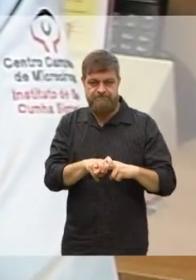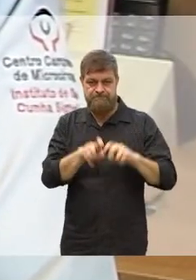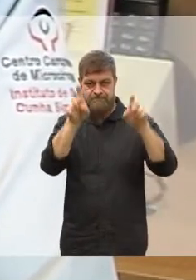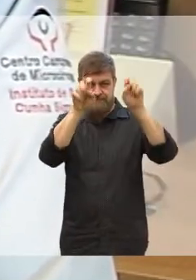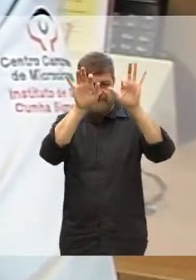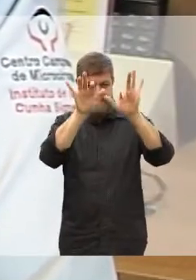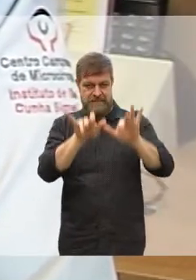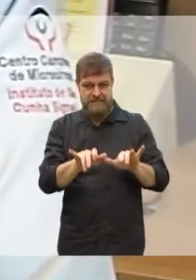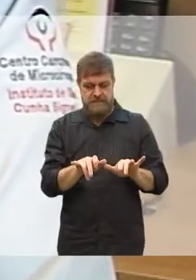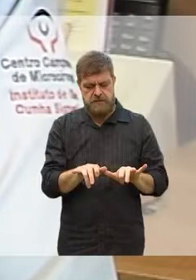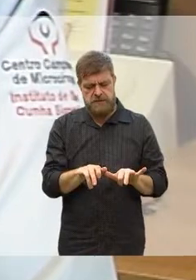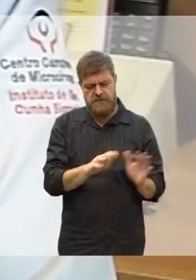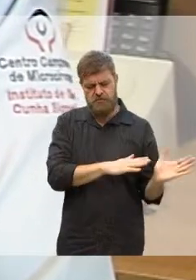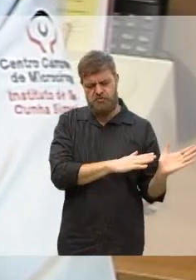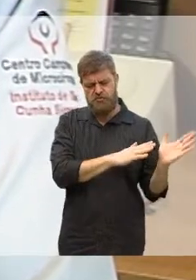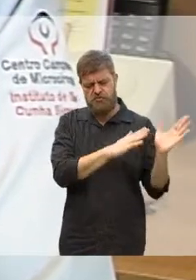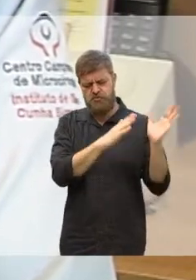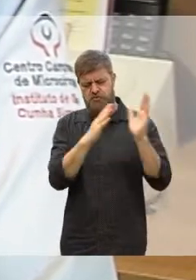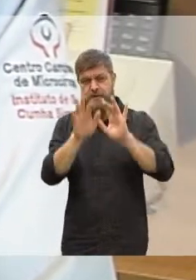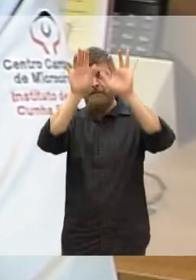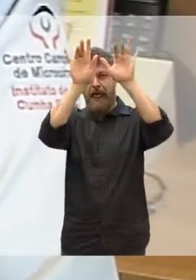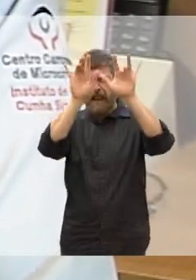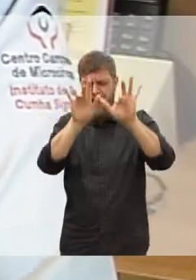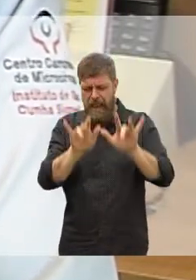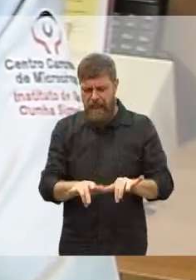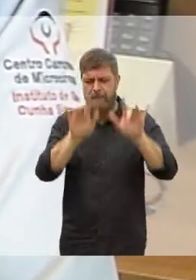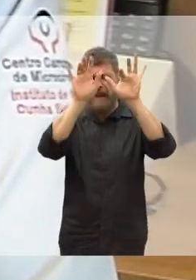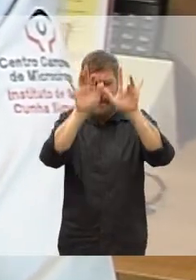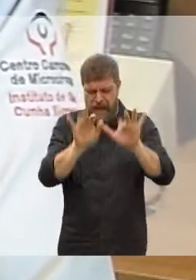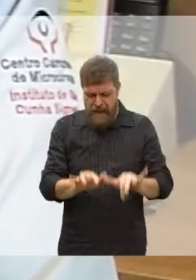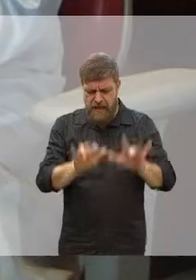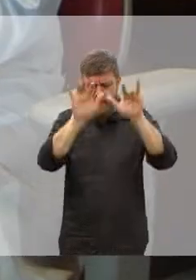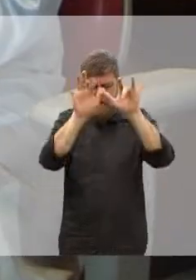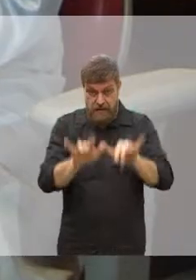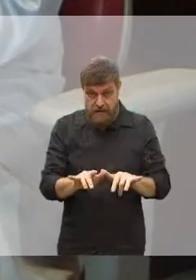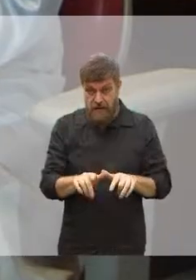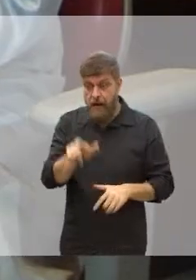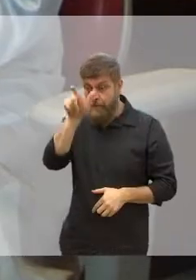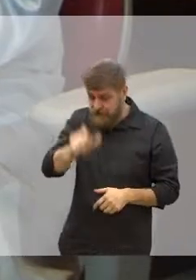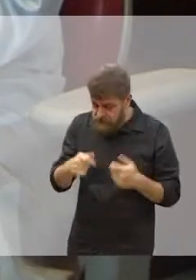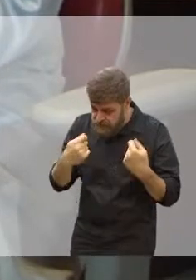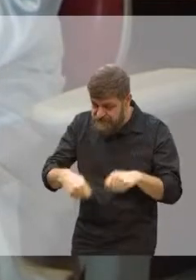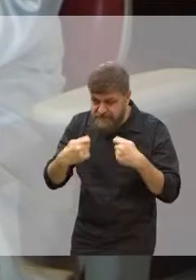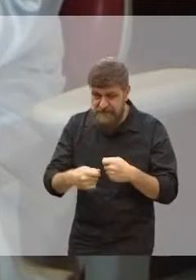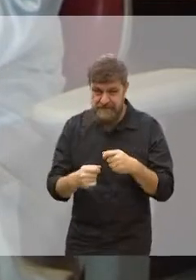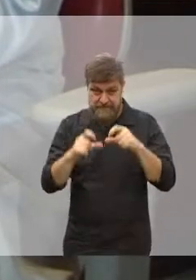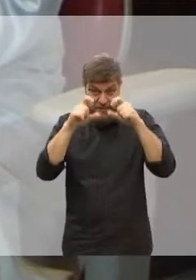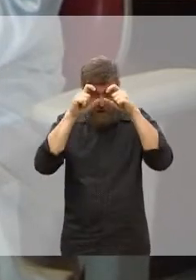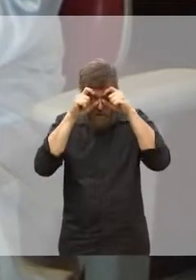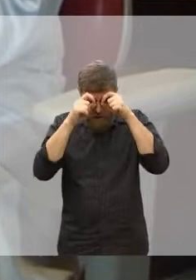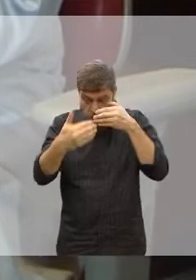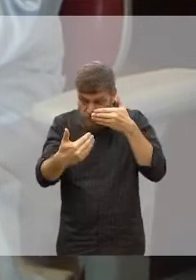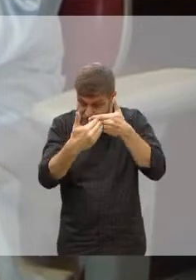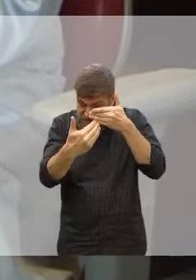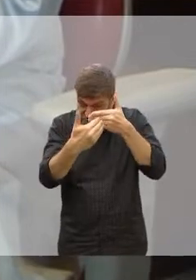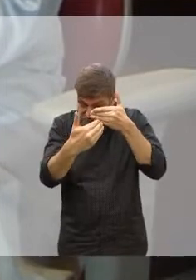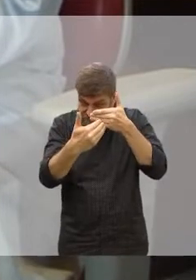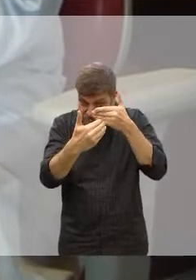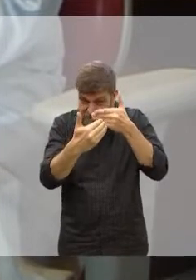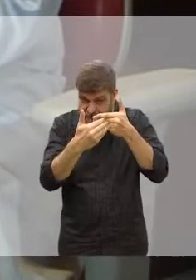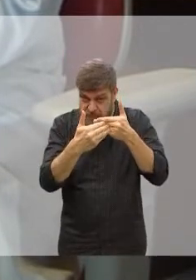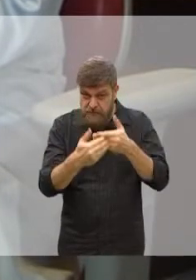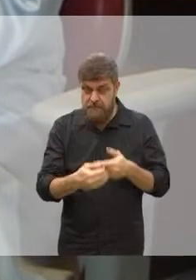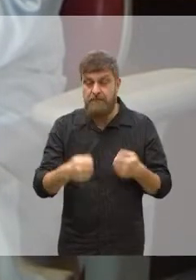trabalham digitando o dia inteiro em escritórios. Essas pessoas precisam usar o filtro independente de ter grau, porque a